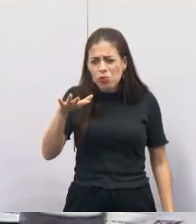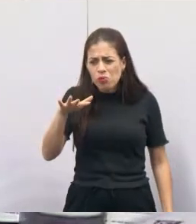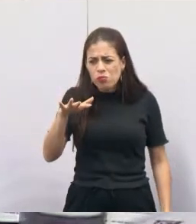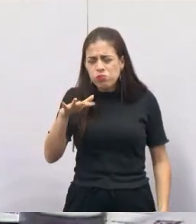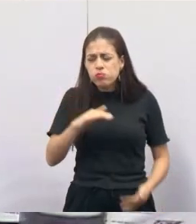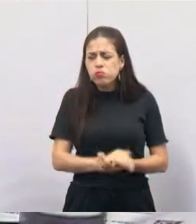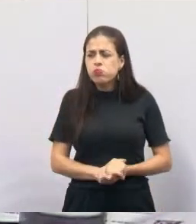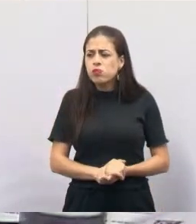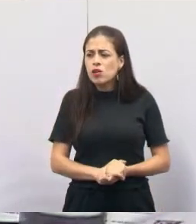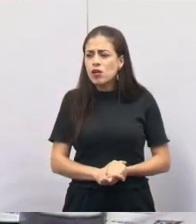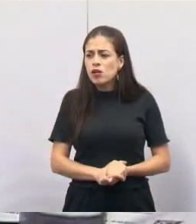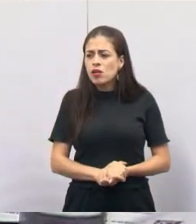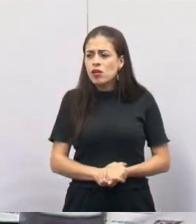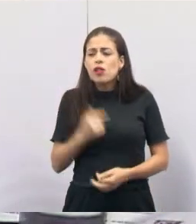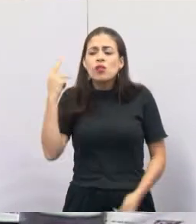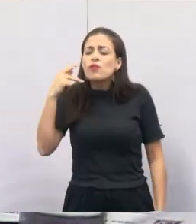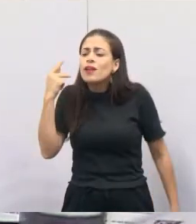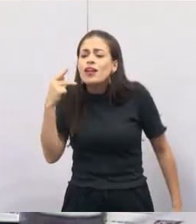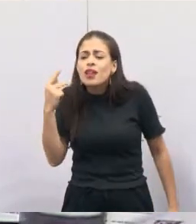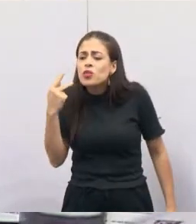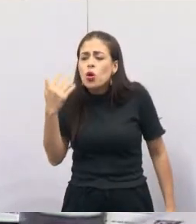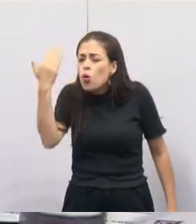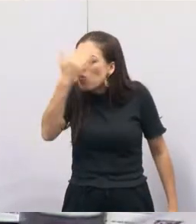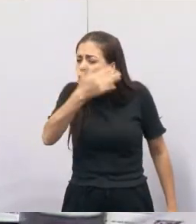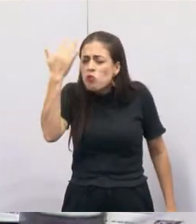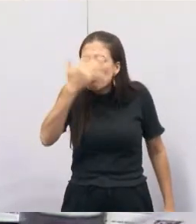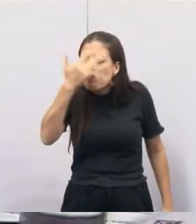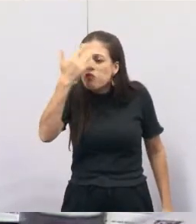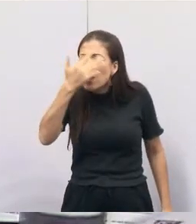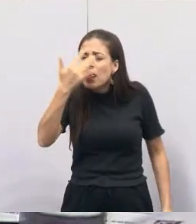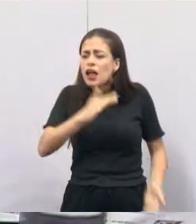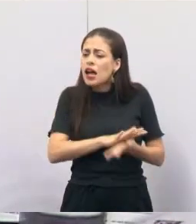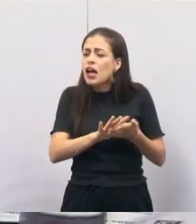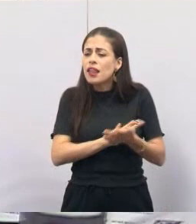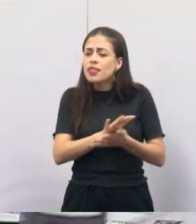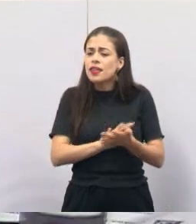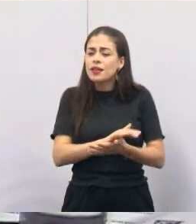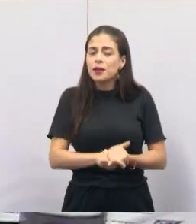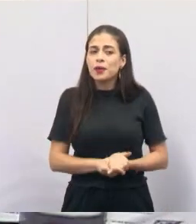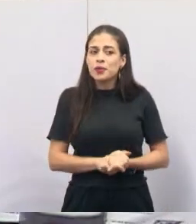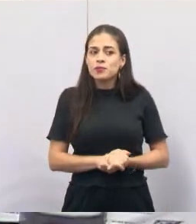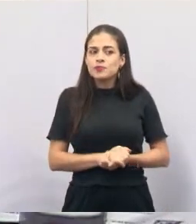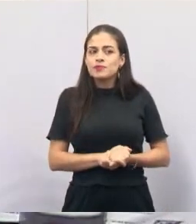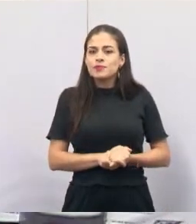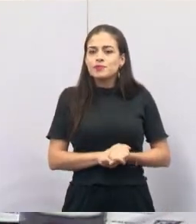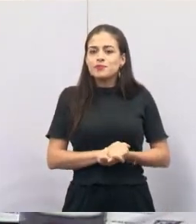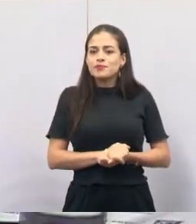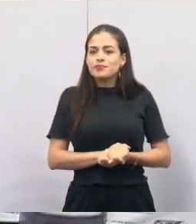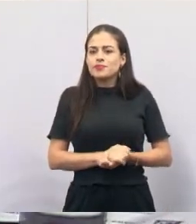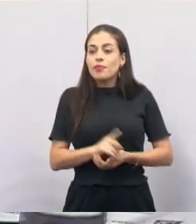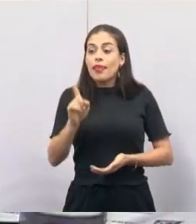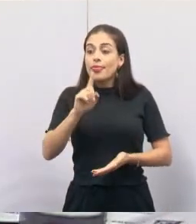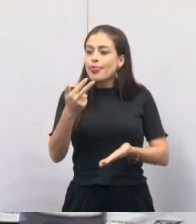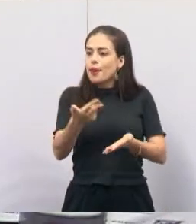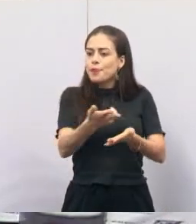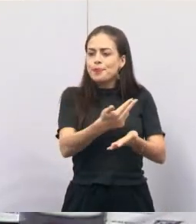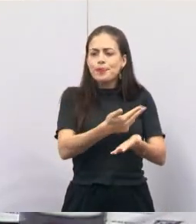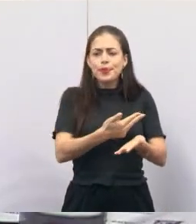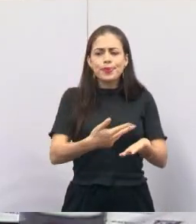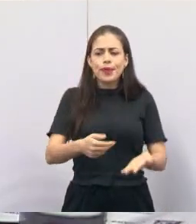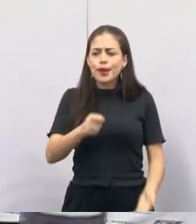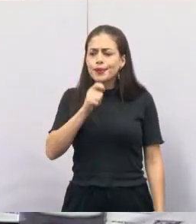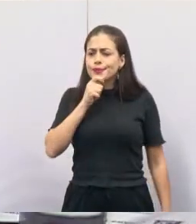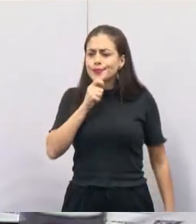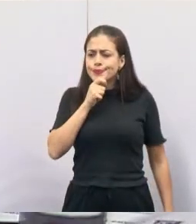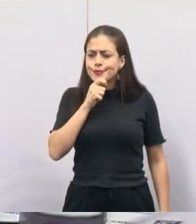Garapés ligaram. Vereador, não tem jeito. Olha, você vê, não enxerga nada ali. Pois eles não pintaram até agora. A Rota